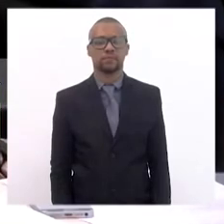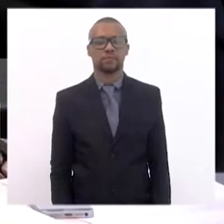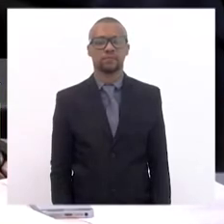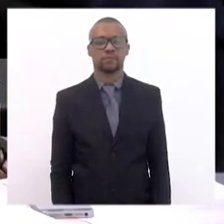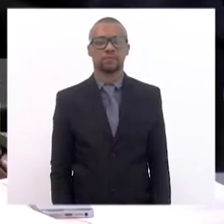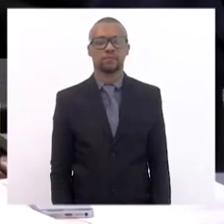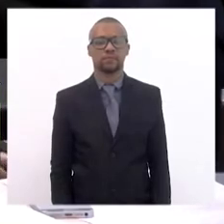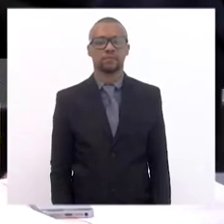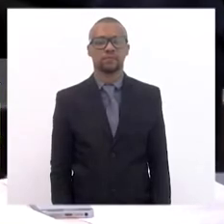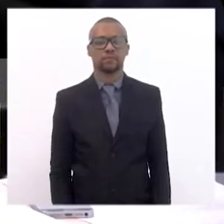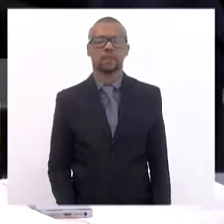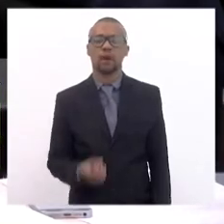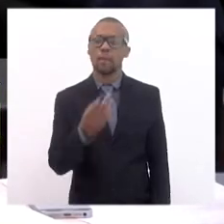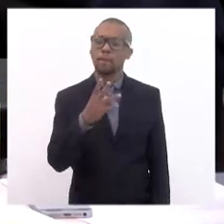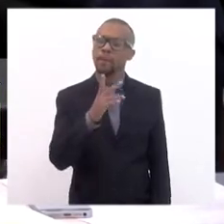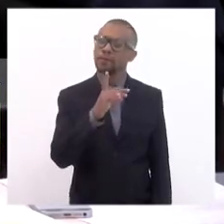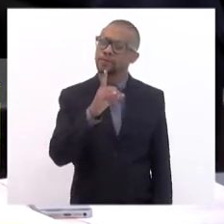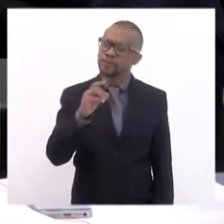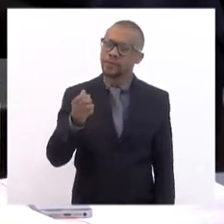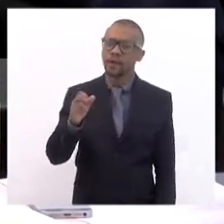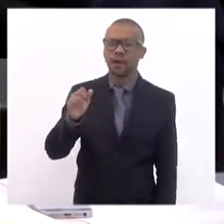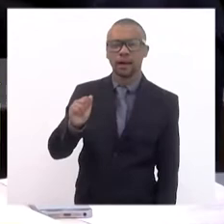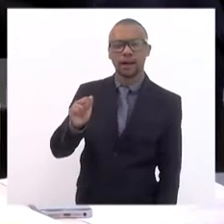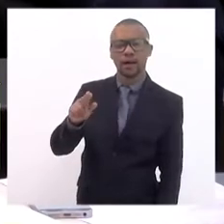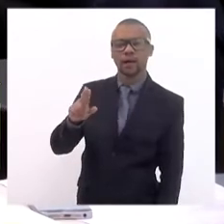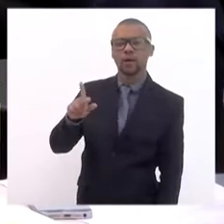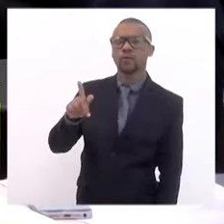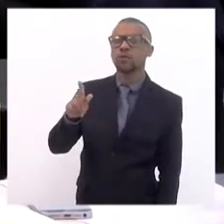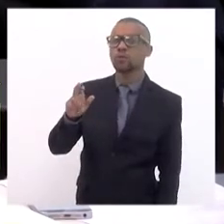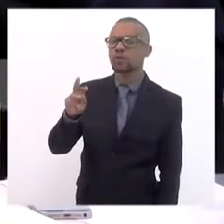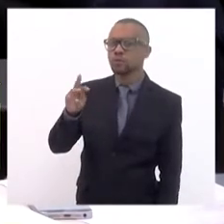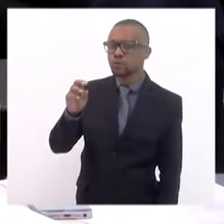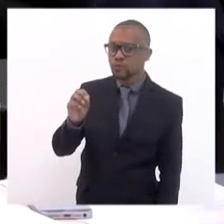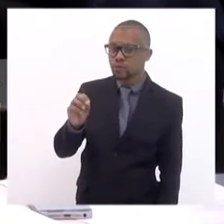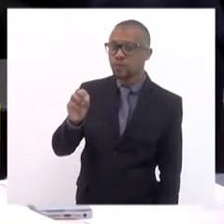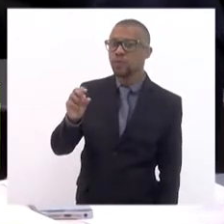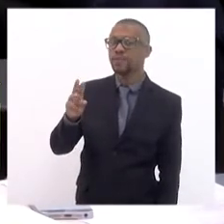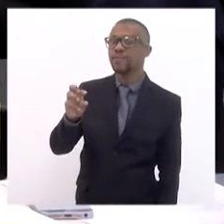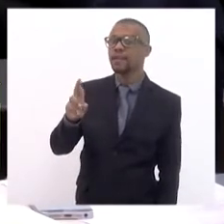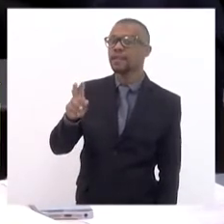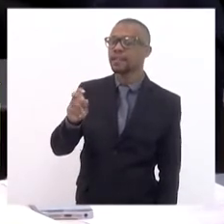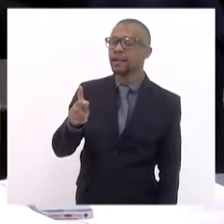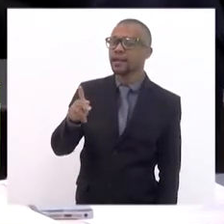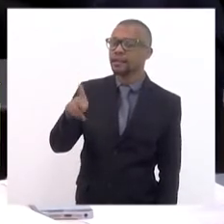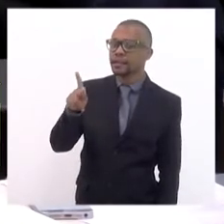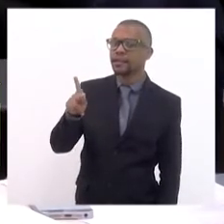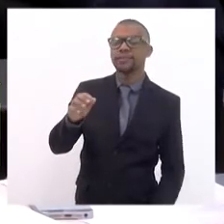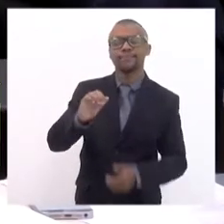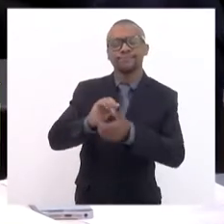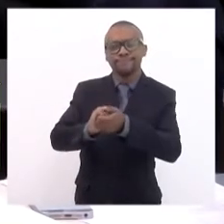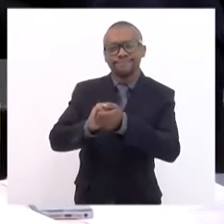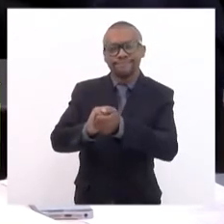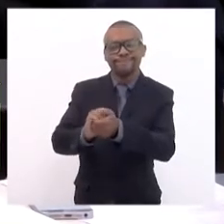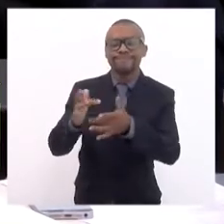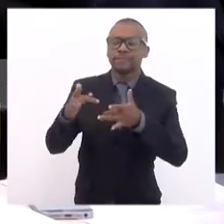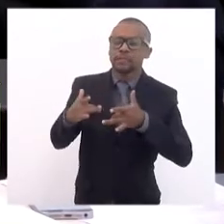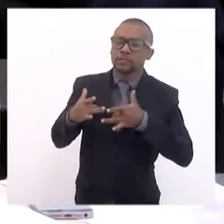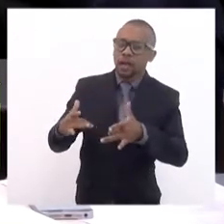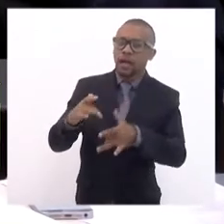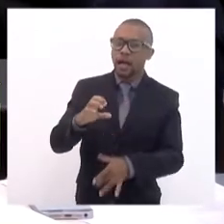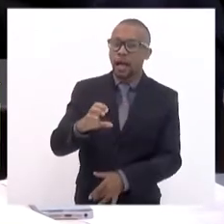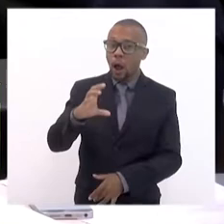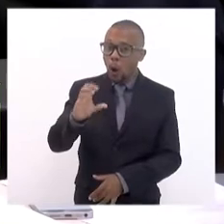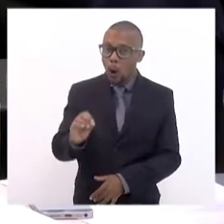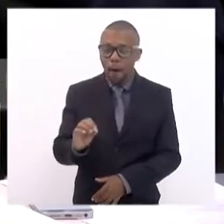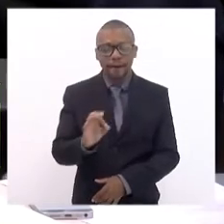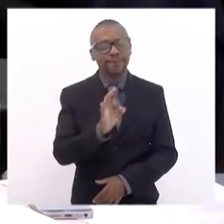Bom dia, Augusto Werneck. Bom dia. Bem-vindo. Saudações ecossolidárias. Saudações ecossolidárias desta vez, né,